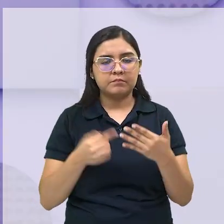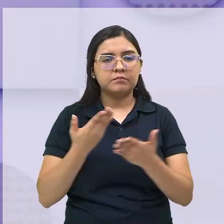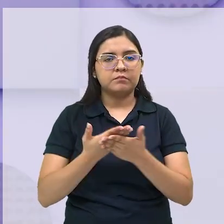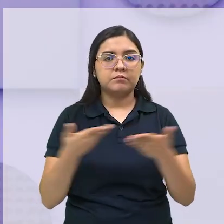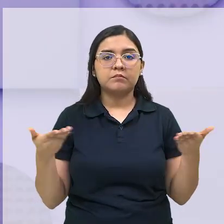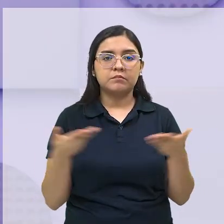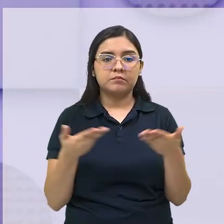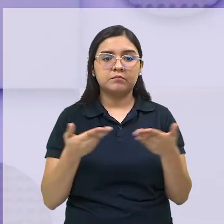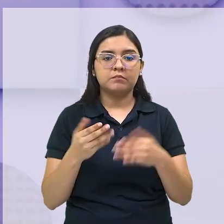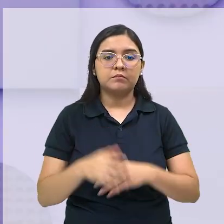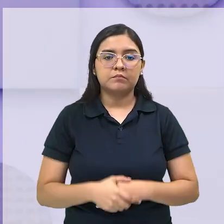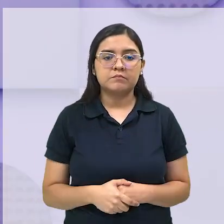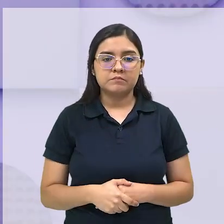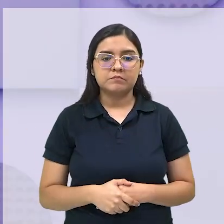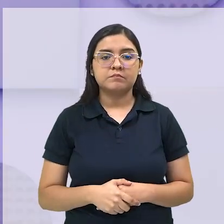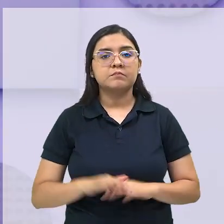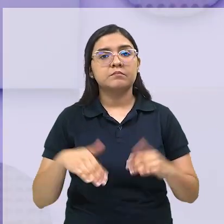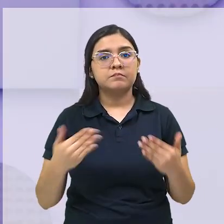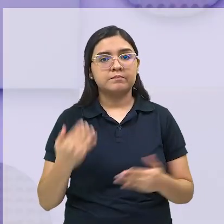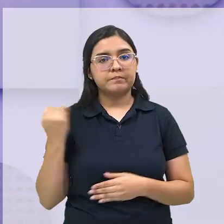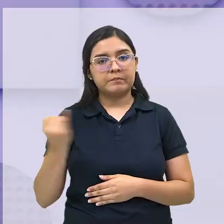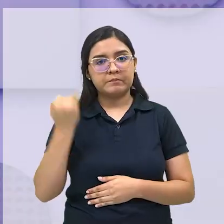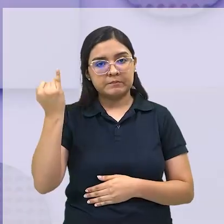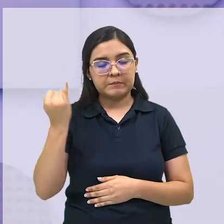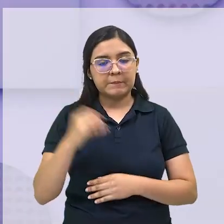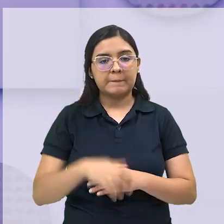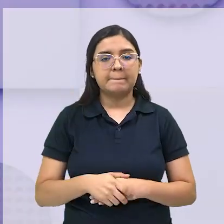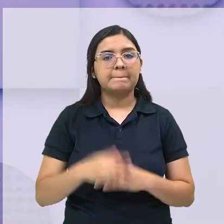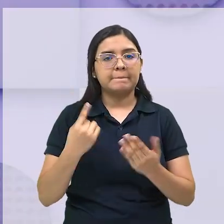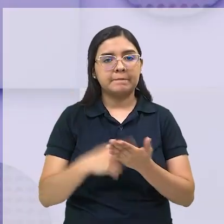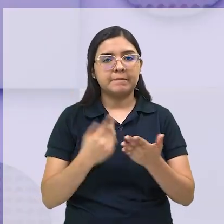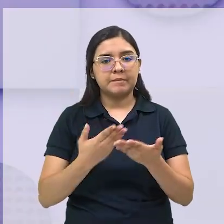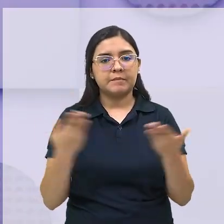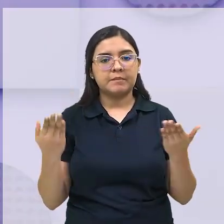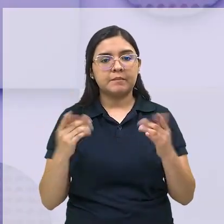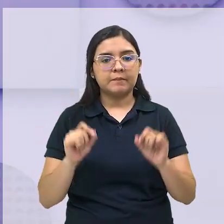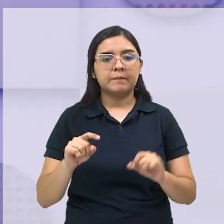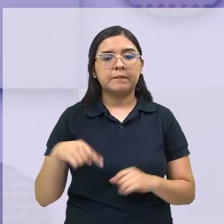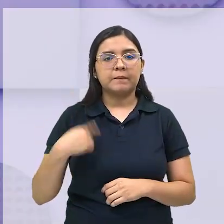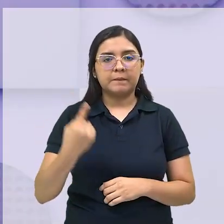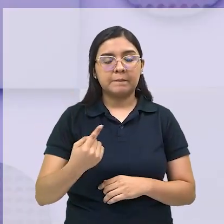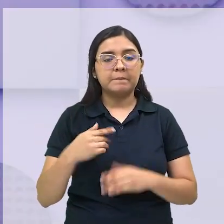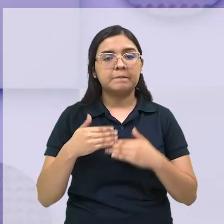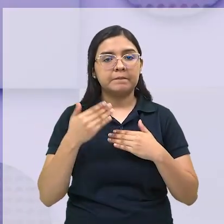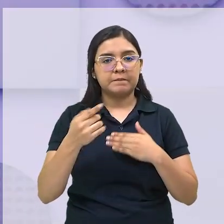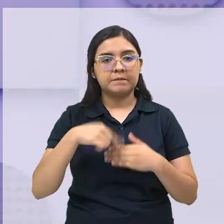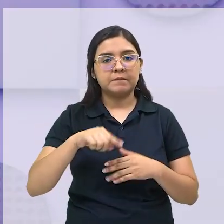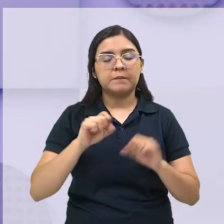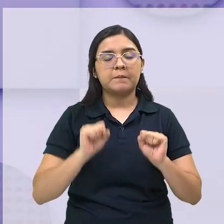ao longo desta aula são extremamente valiosas. Eu te convido para que nos próximos passos